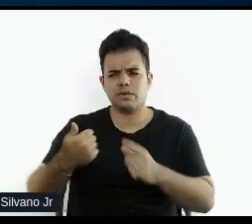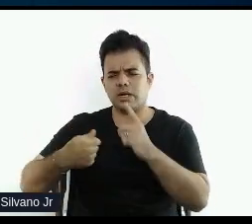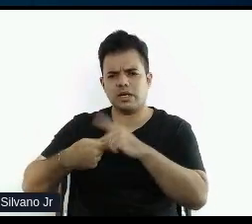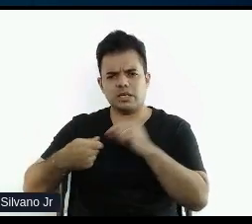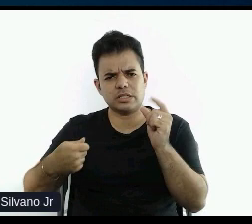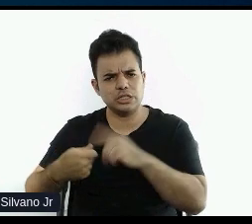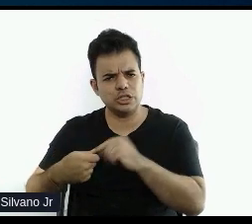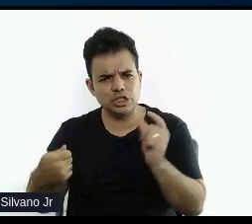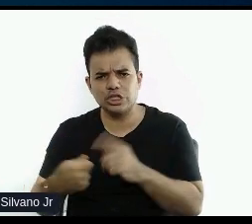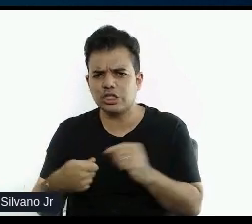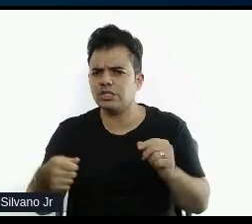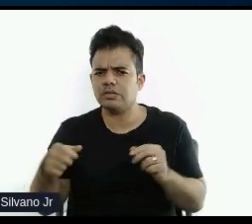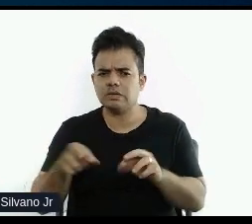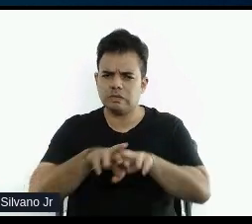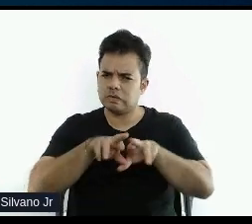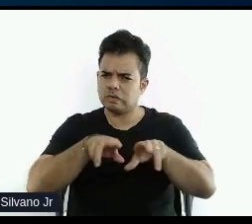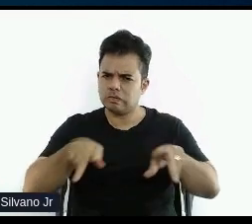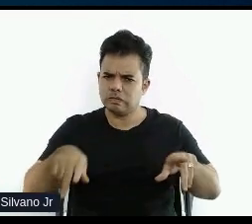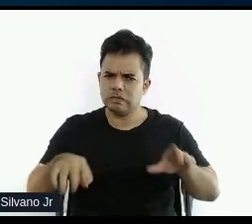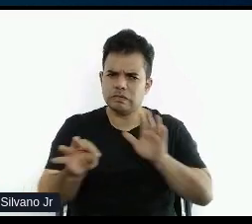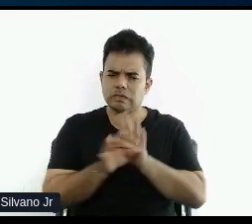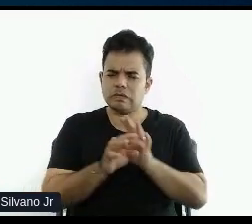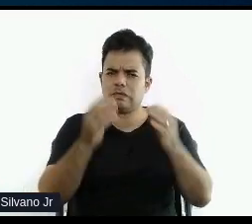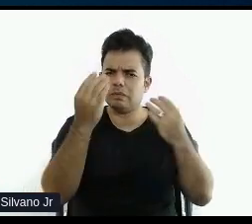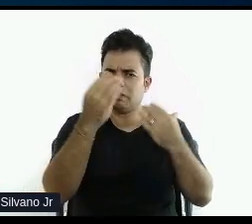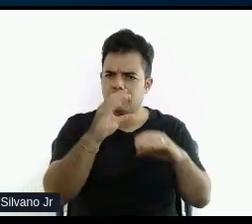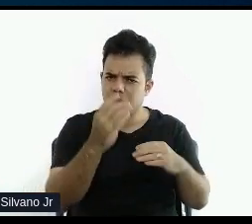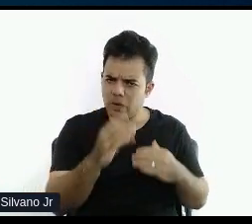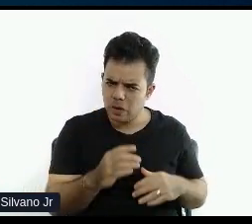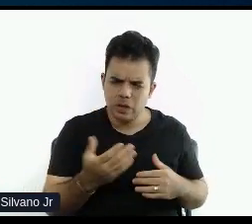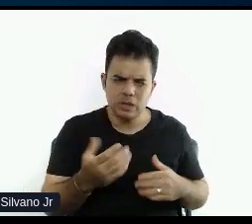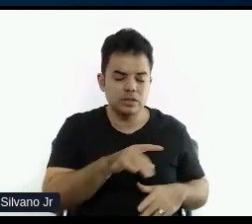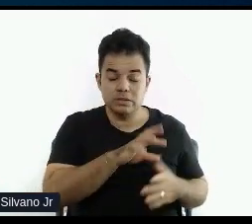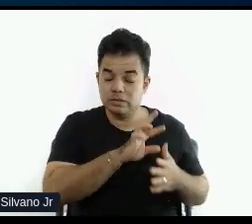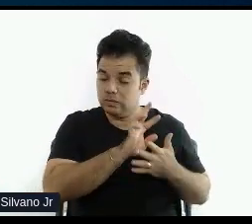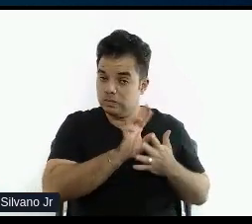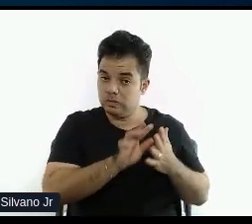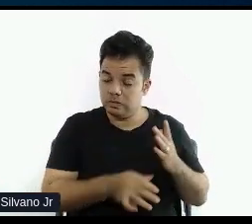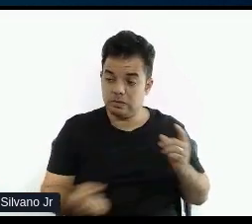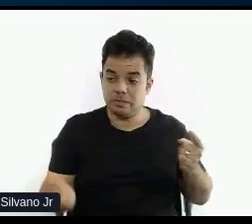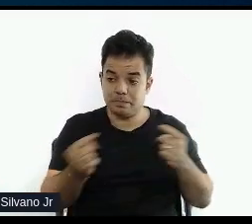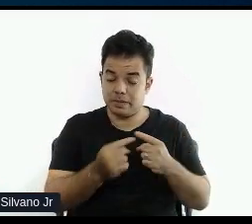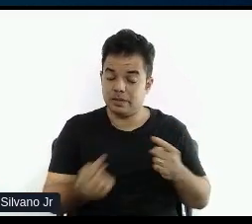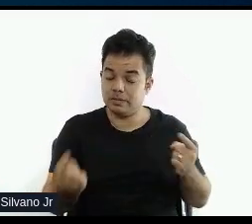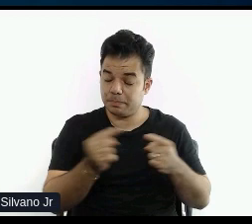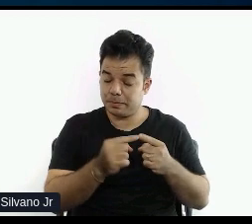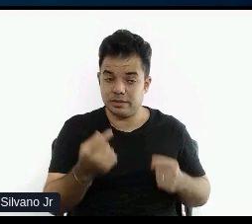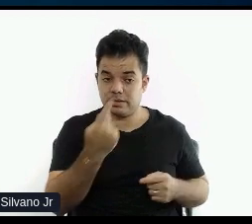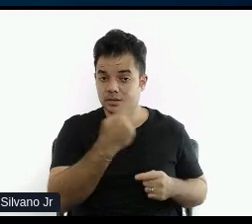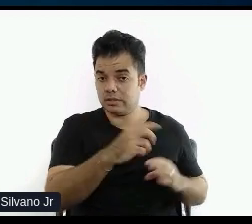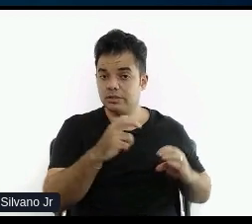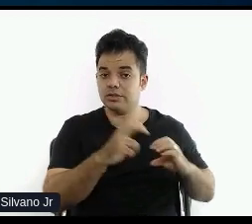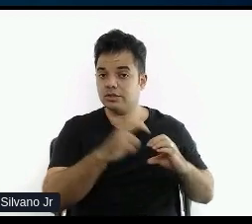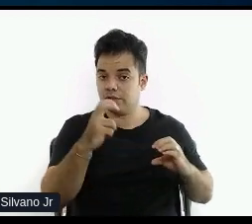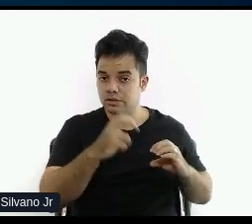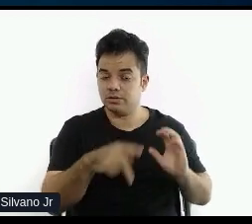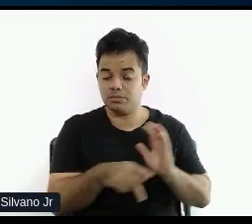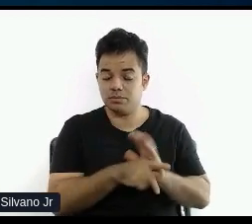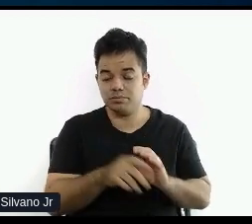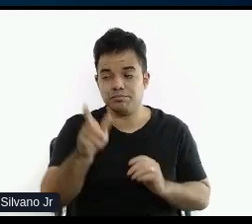científicos, escrevendo textos de blog, então tem uma série de aplicação aí em torno desses